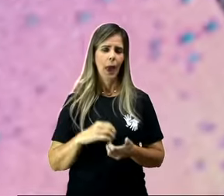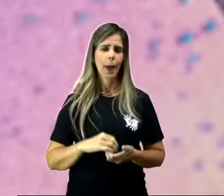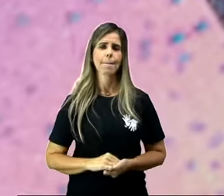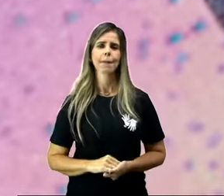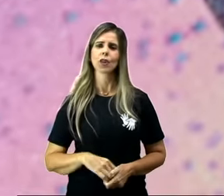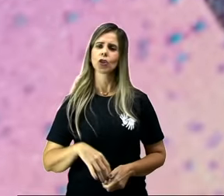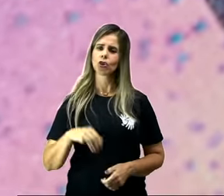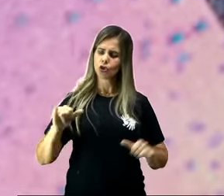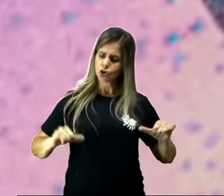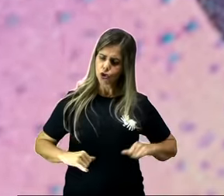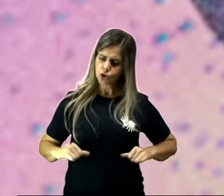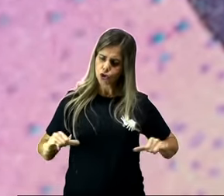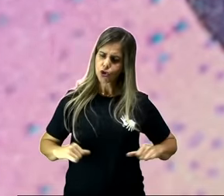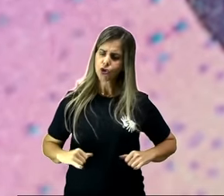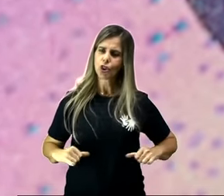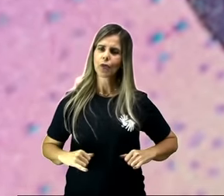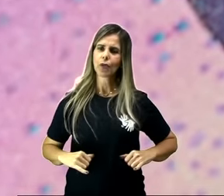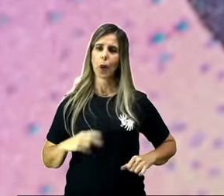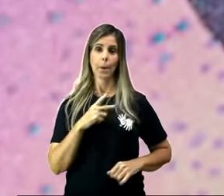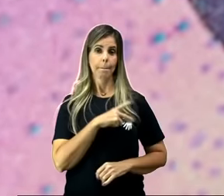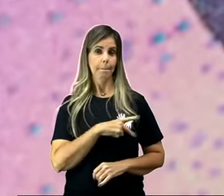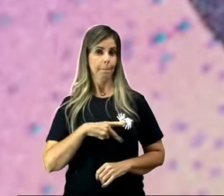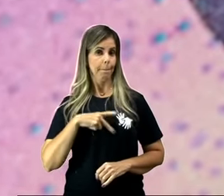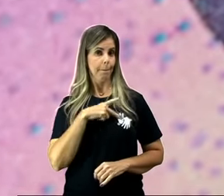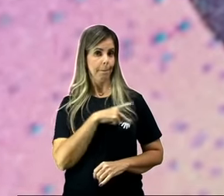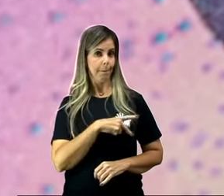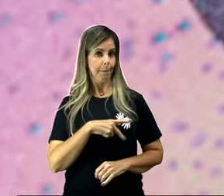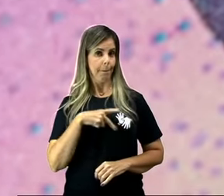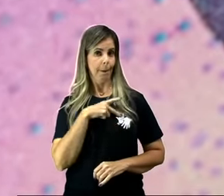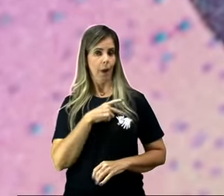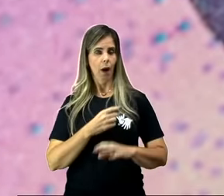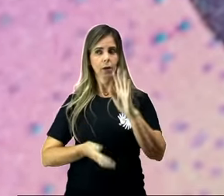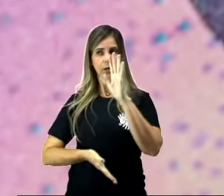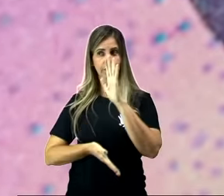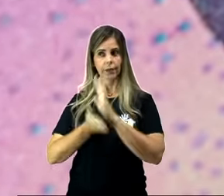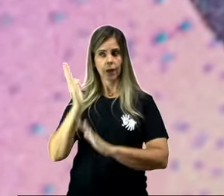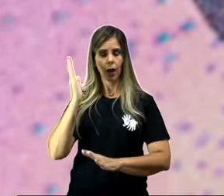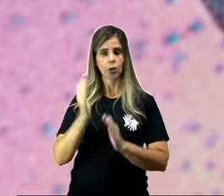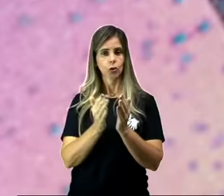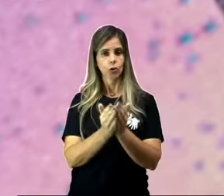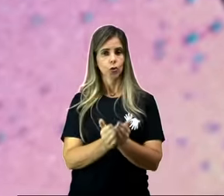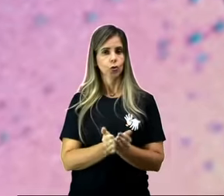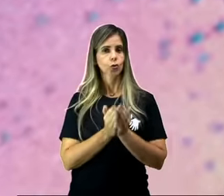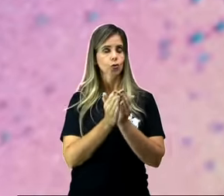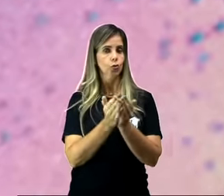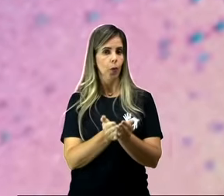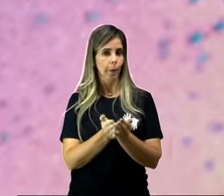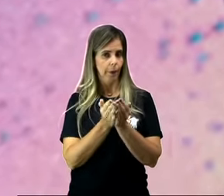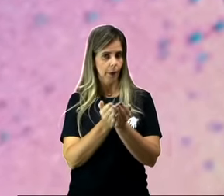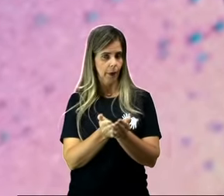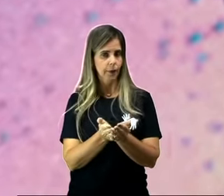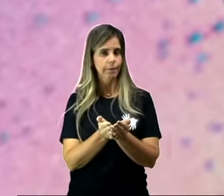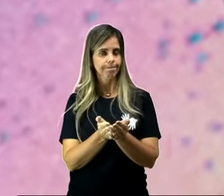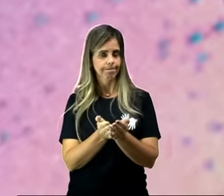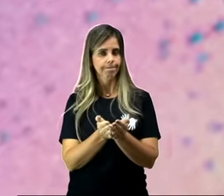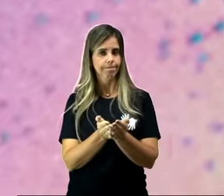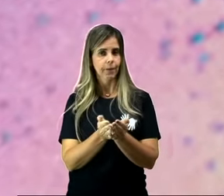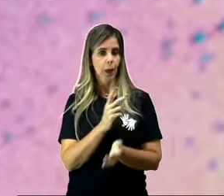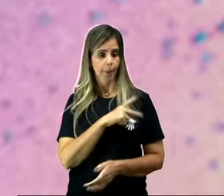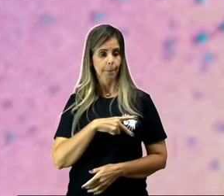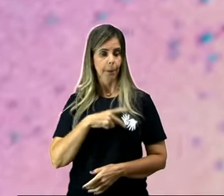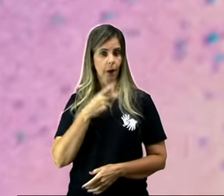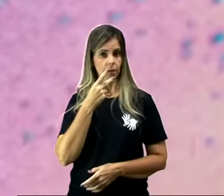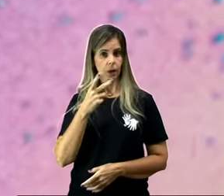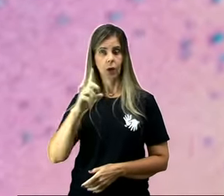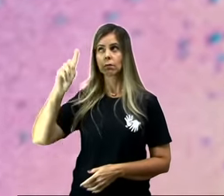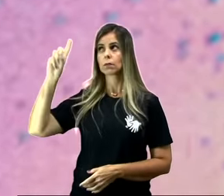Paulo, quando o barco quebrou, mas ninguém se feriu. Paulo disse assim: olha, Paulo disse: Deus me acordou. Olha